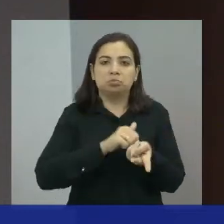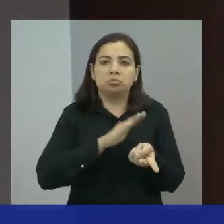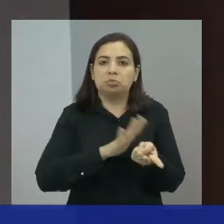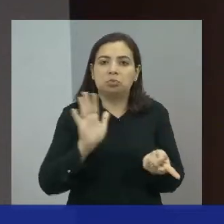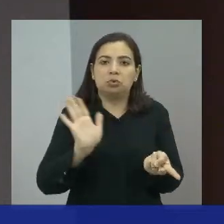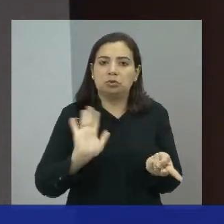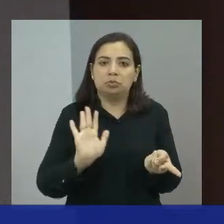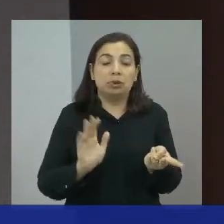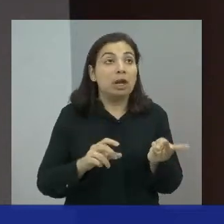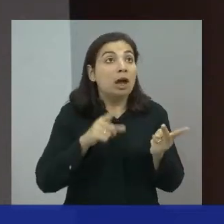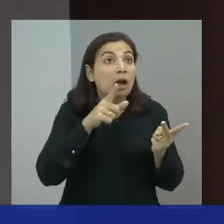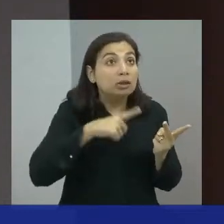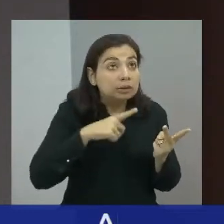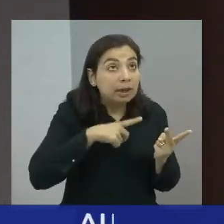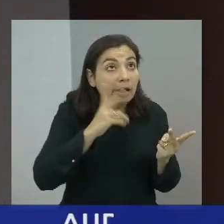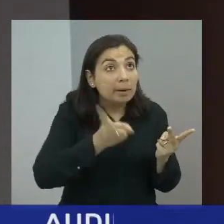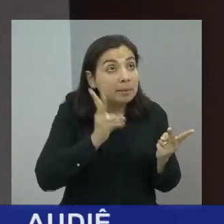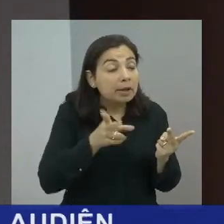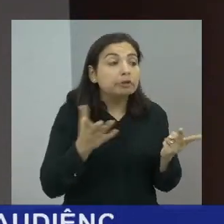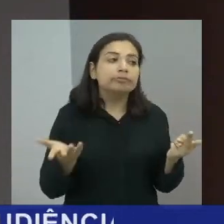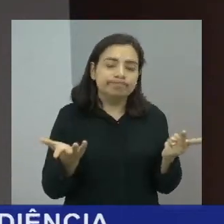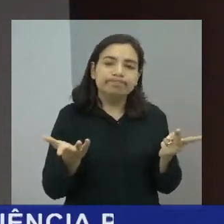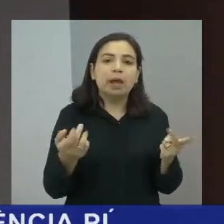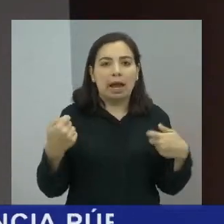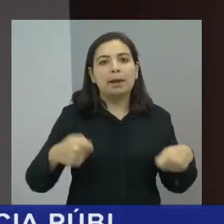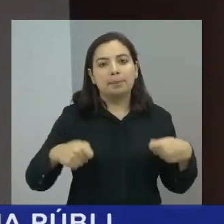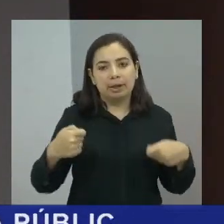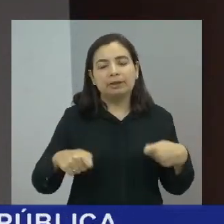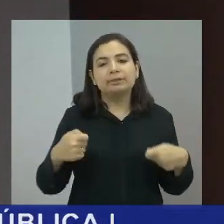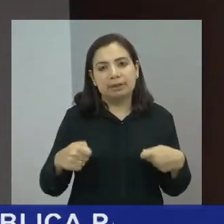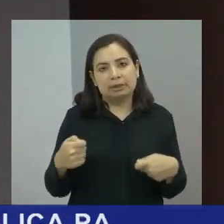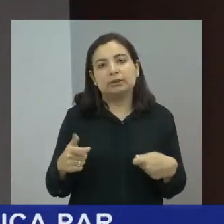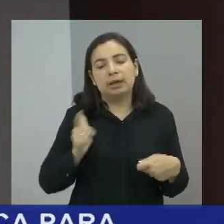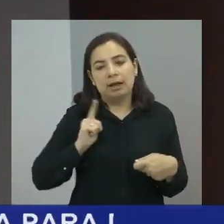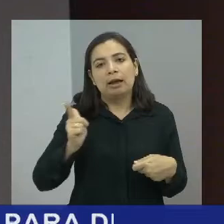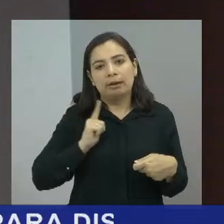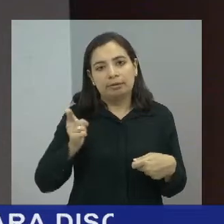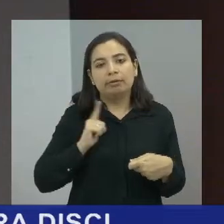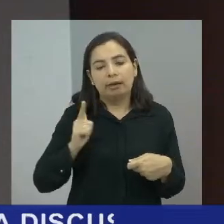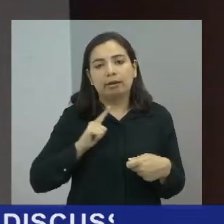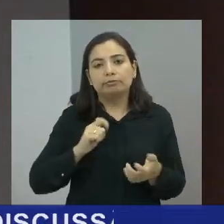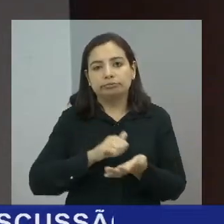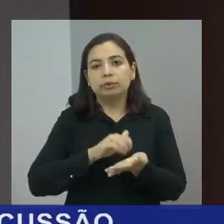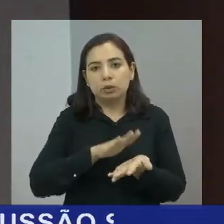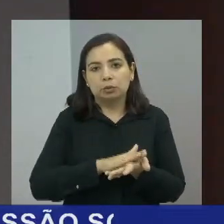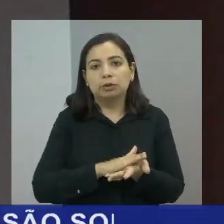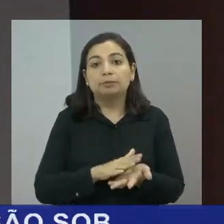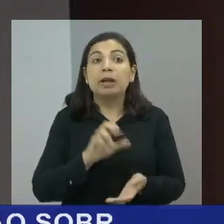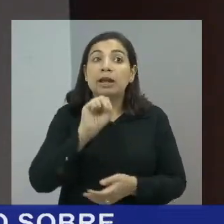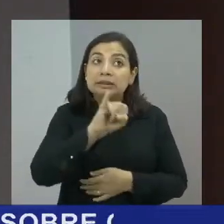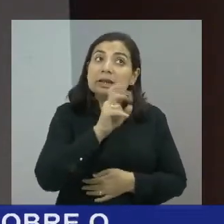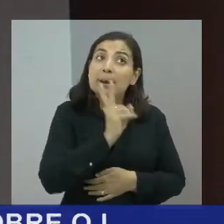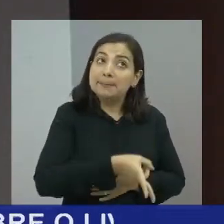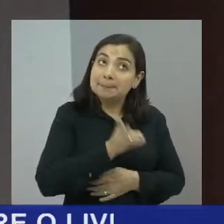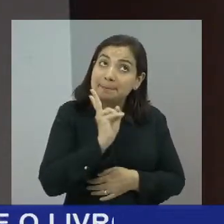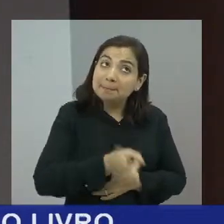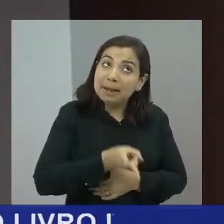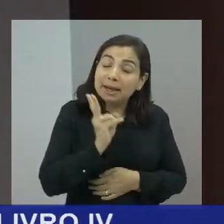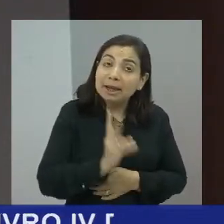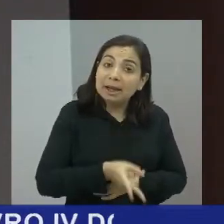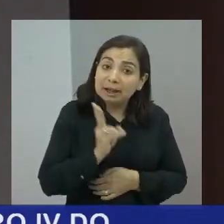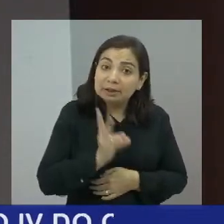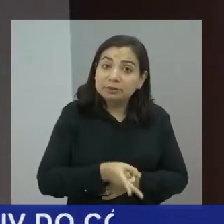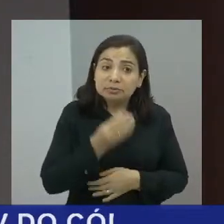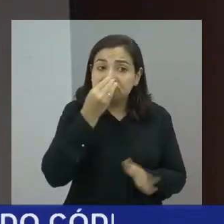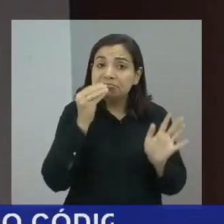pendência, começa a contar o prazo de defesa do auto de infração. E se a pessoa continuar infringindo a lei,